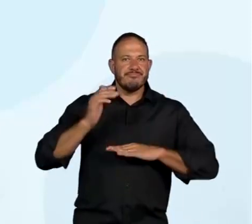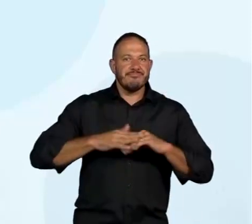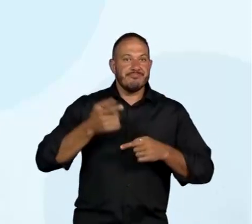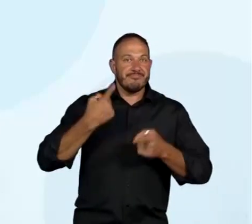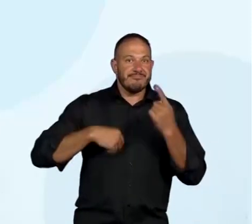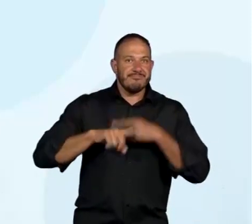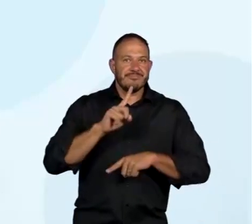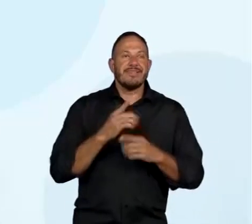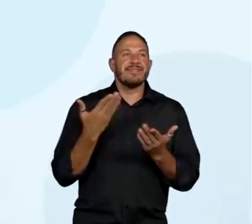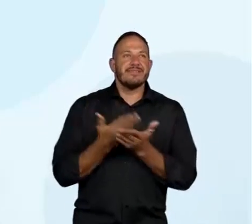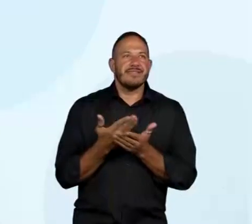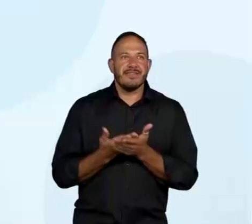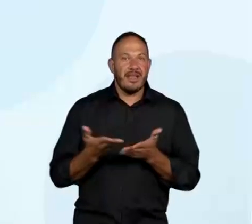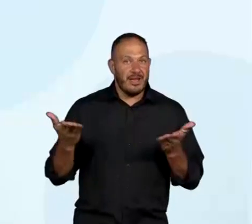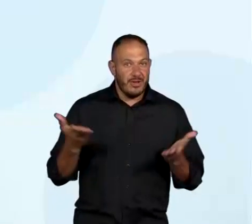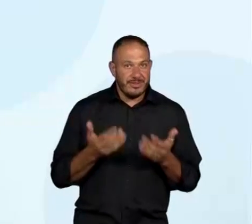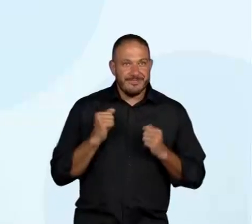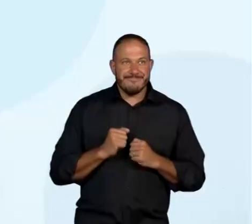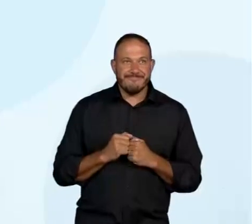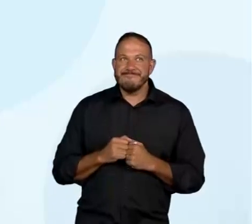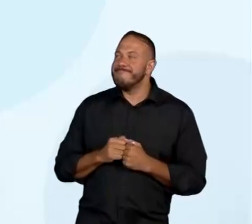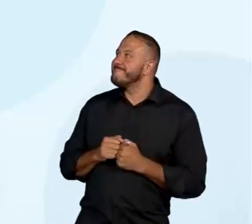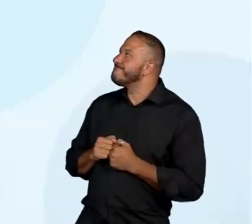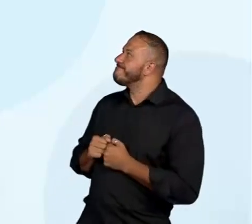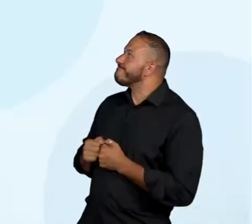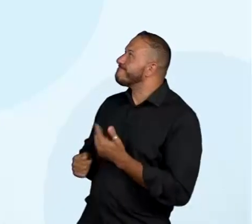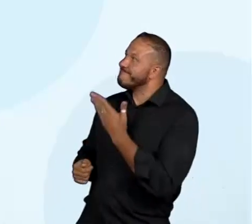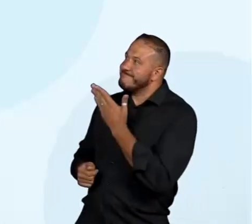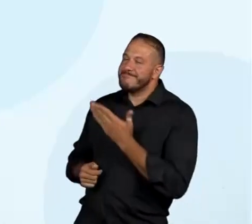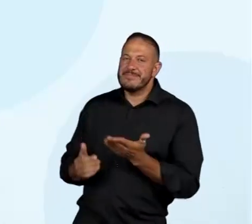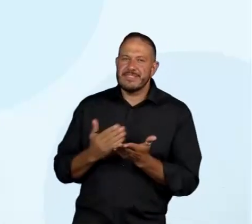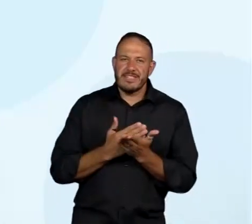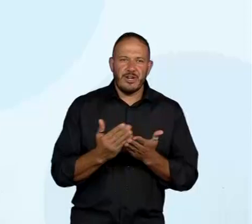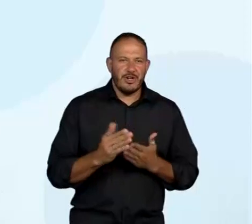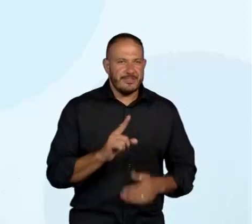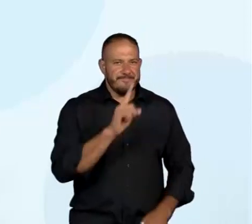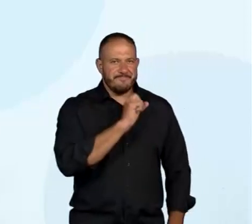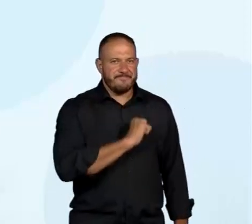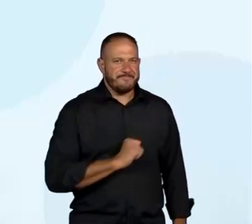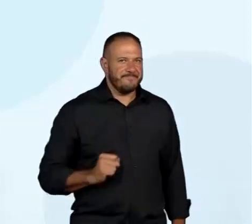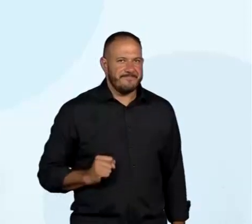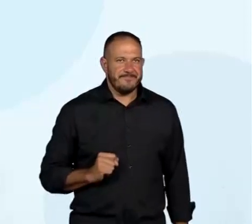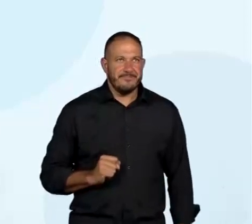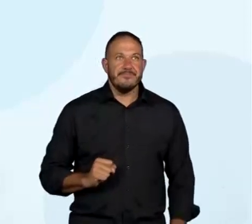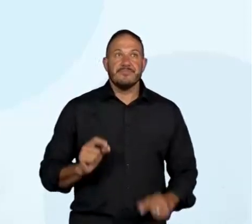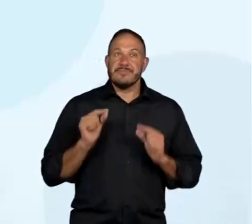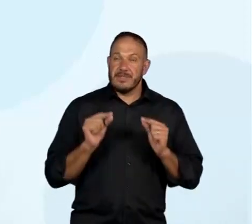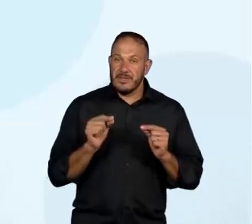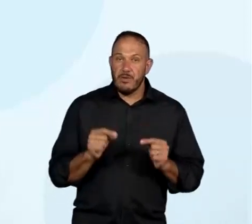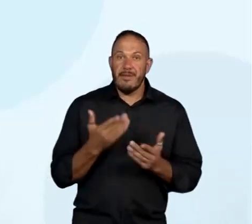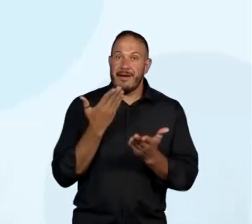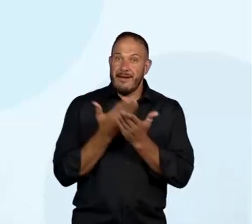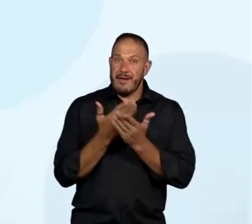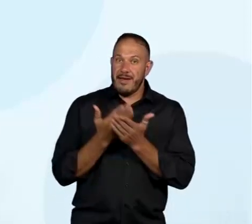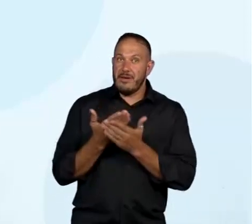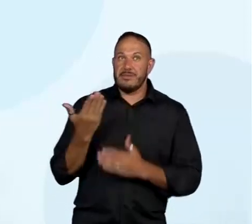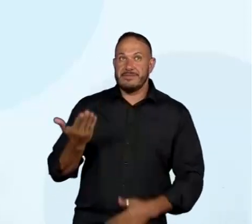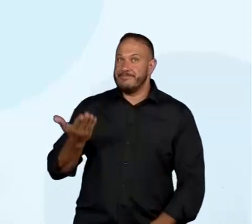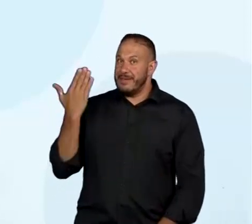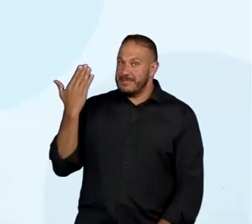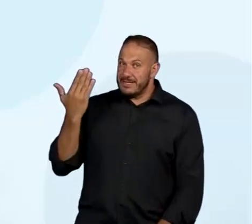desta aula. E para começo de conversa, em uma aula